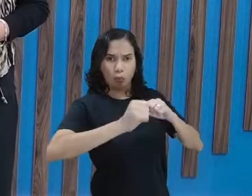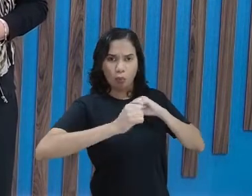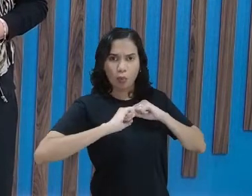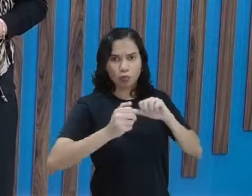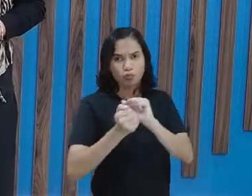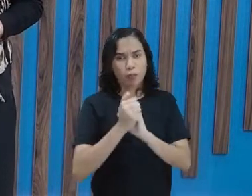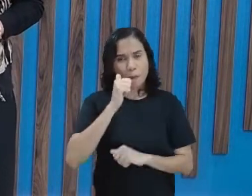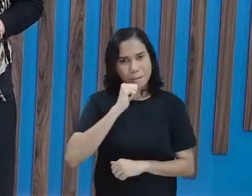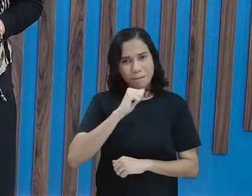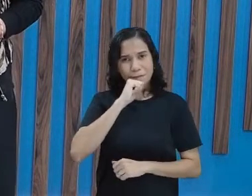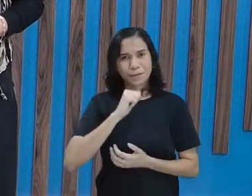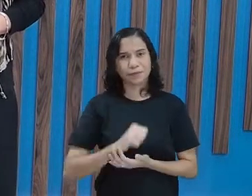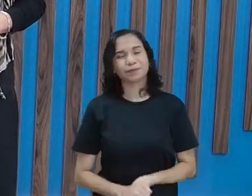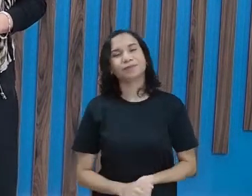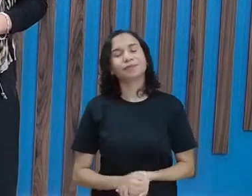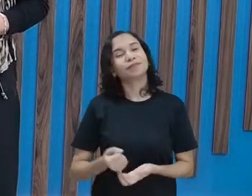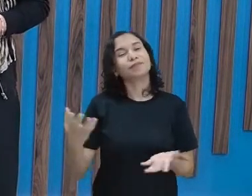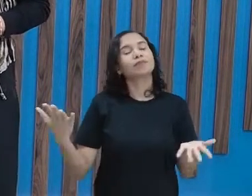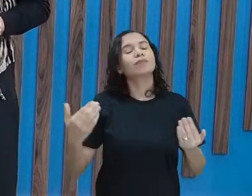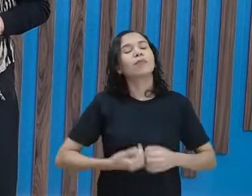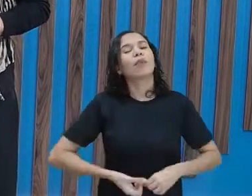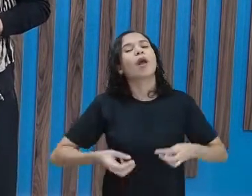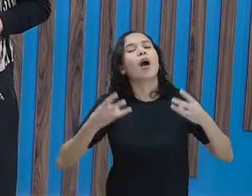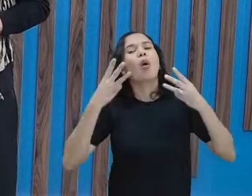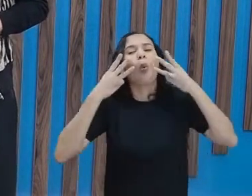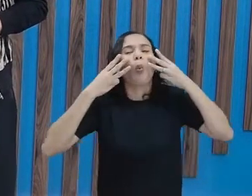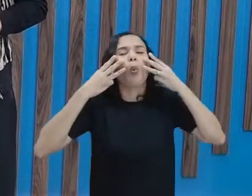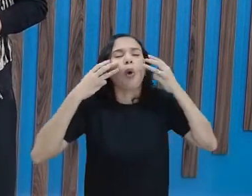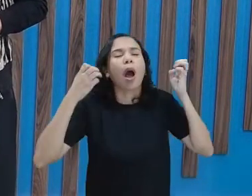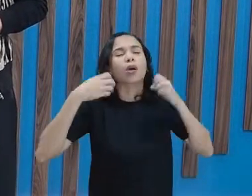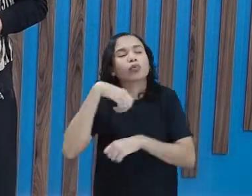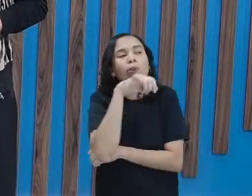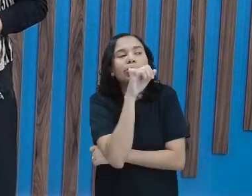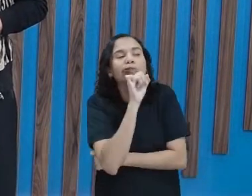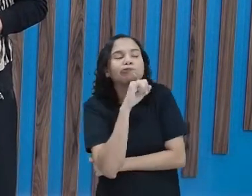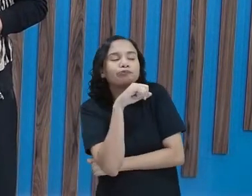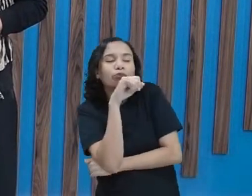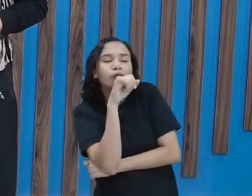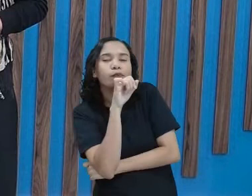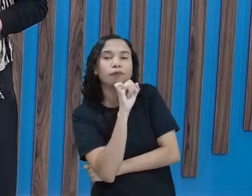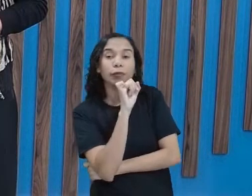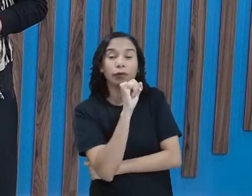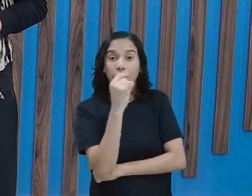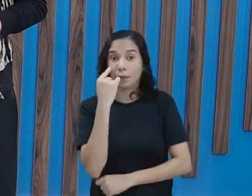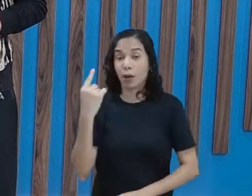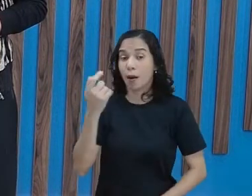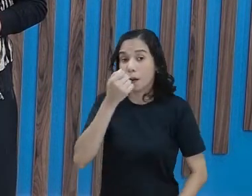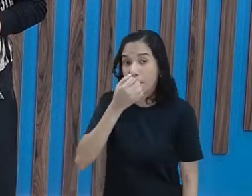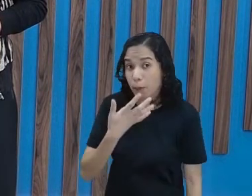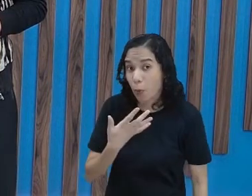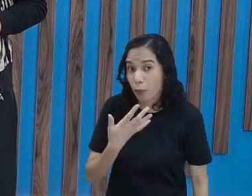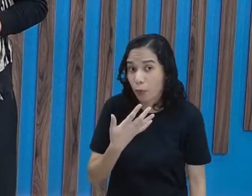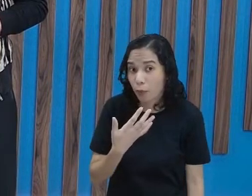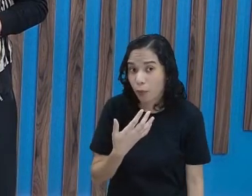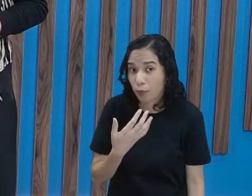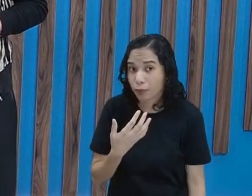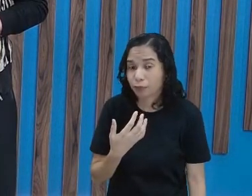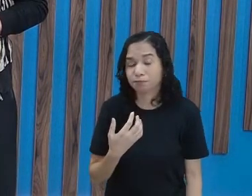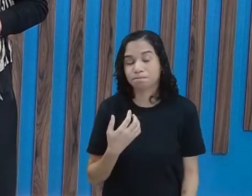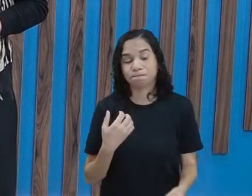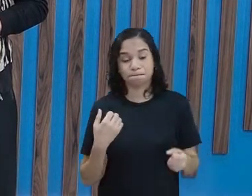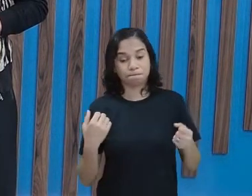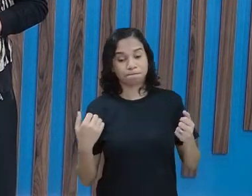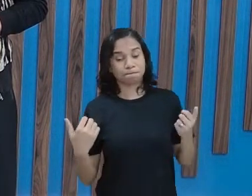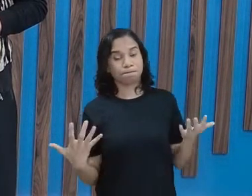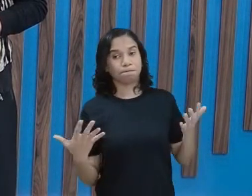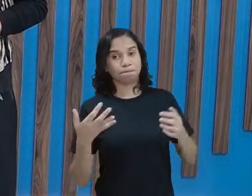minha mãe. E o gato? Será que o gato era o bonzinho da história? O que é